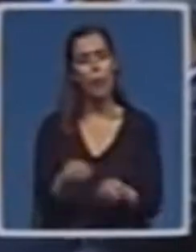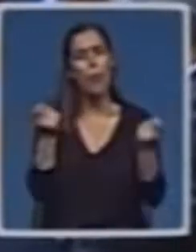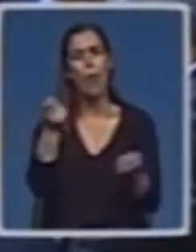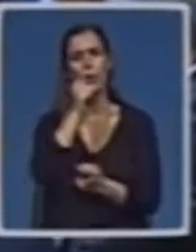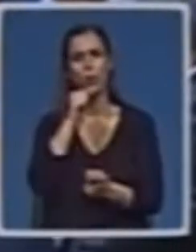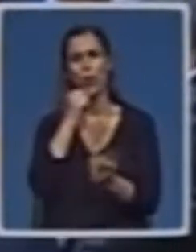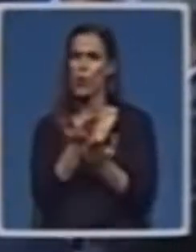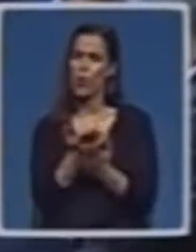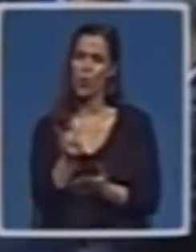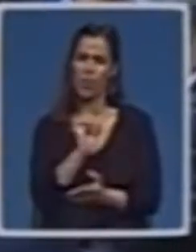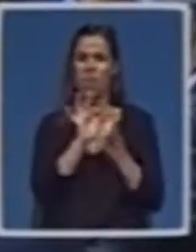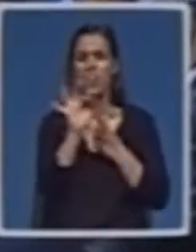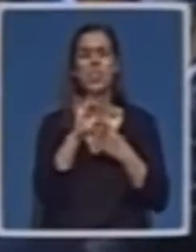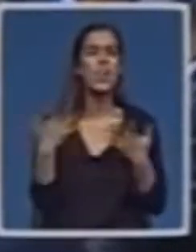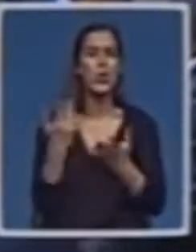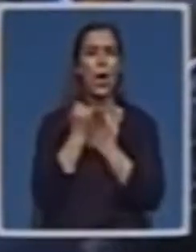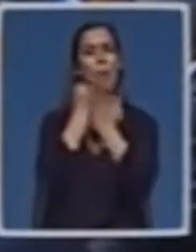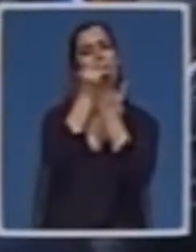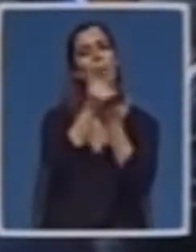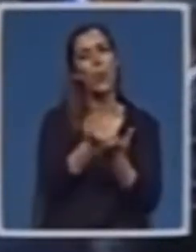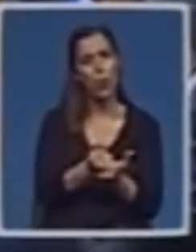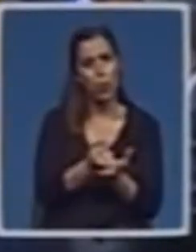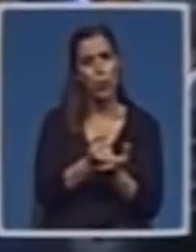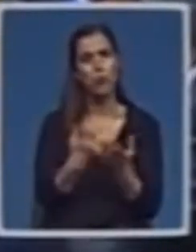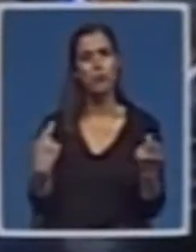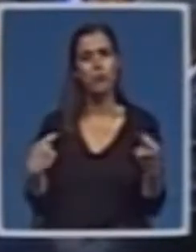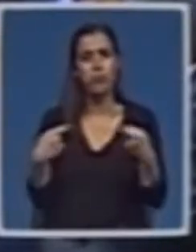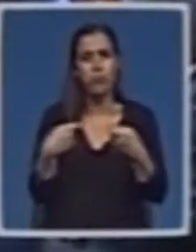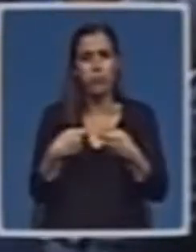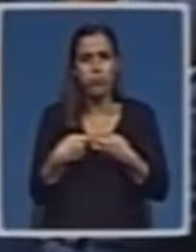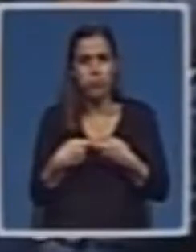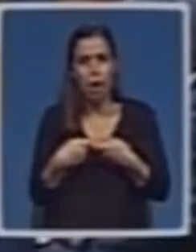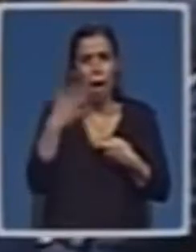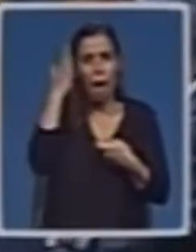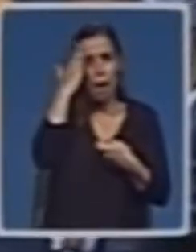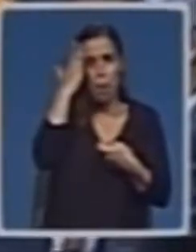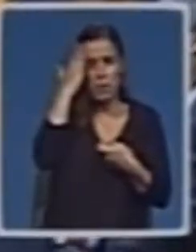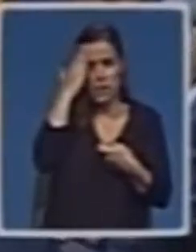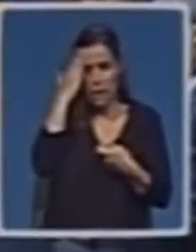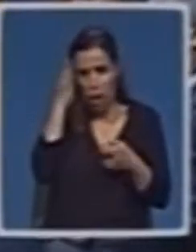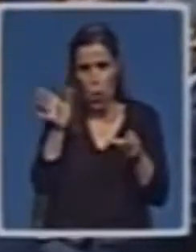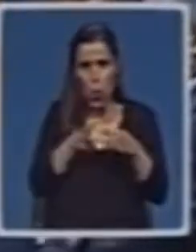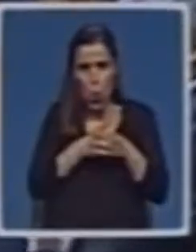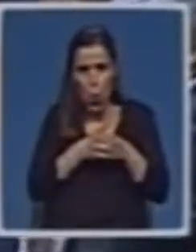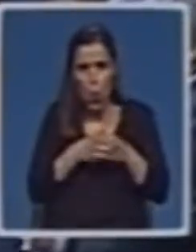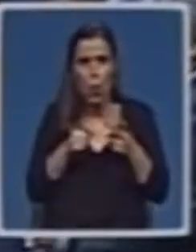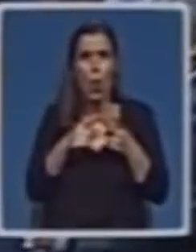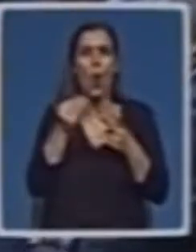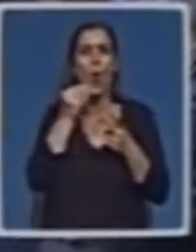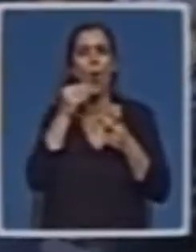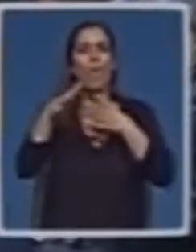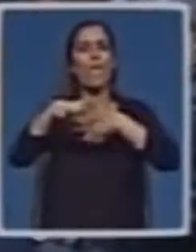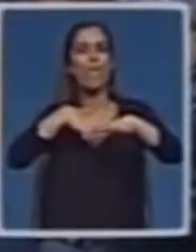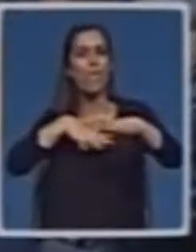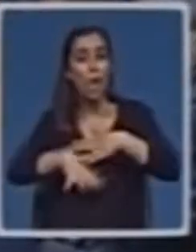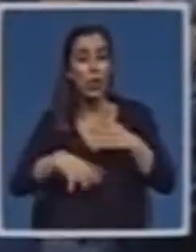Açores, critérios de apoio que estejam de acordo quer com a capacidade instalada, quer com a forma de saber fazer, como